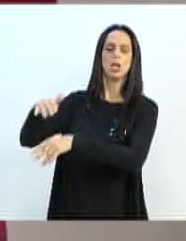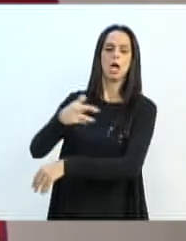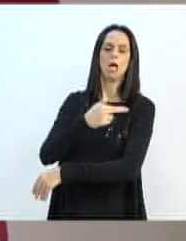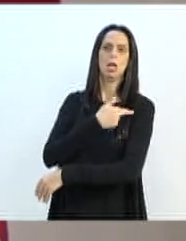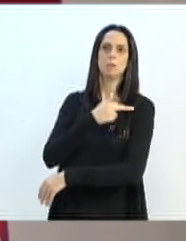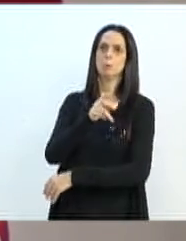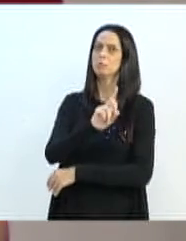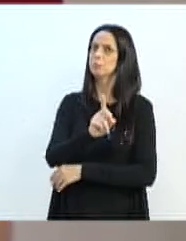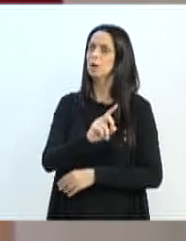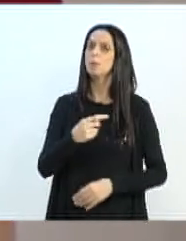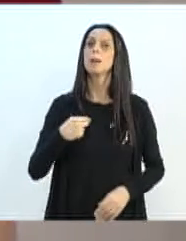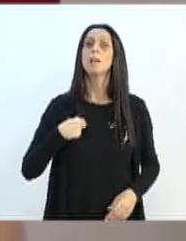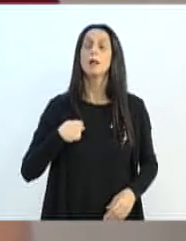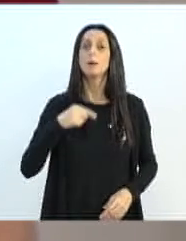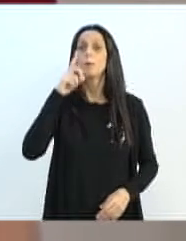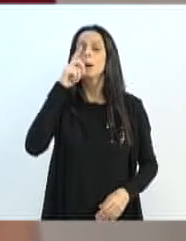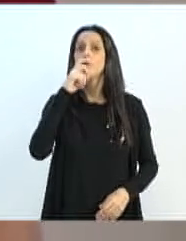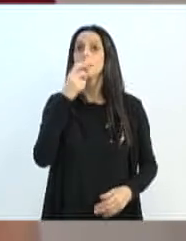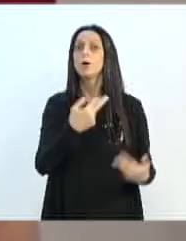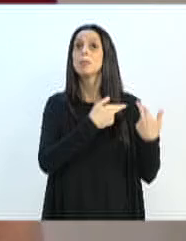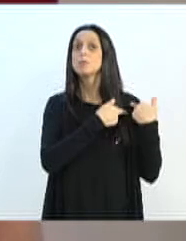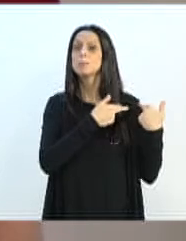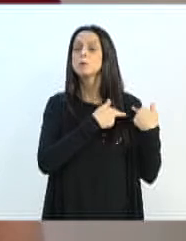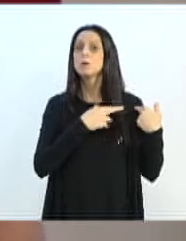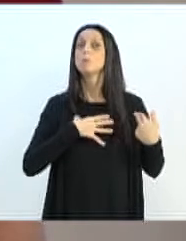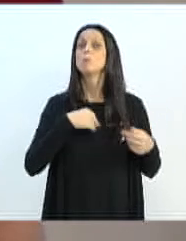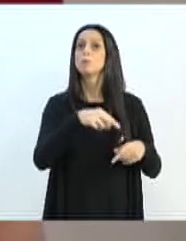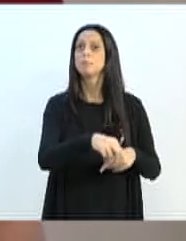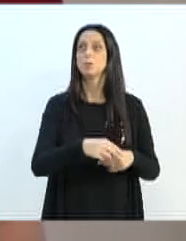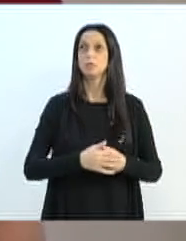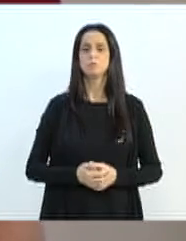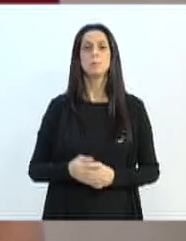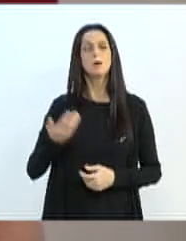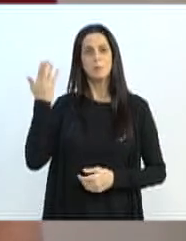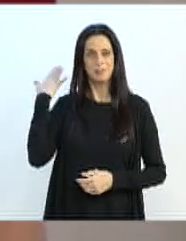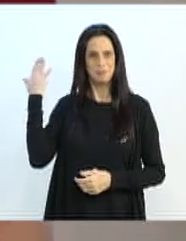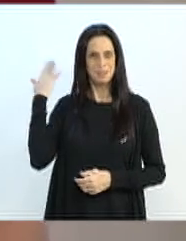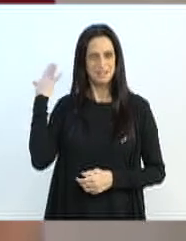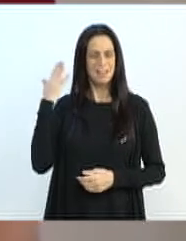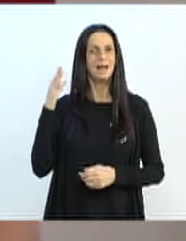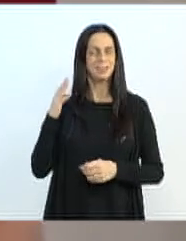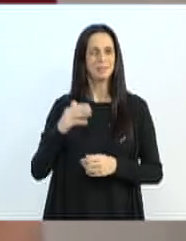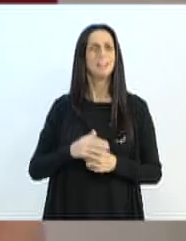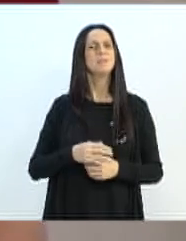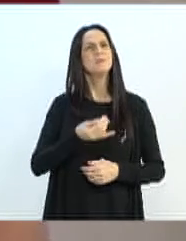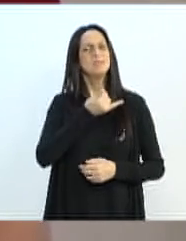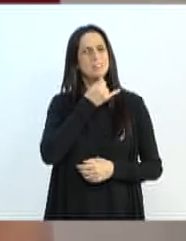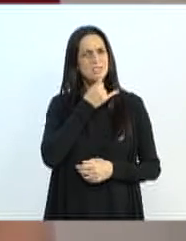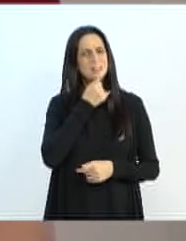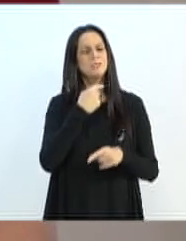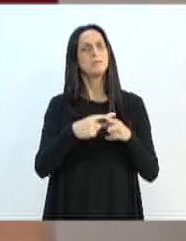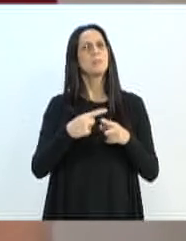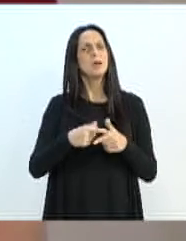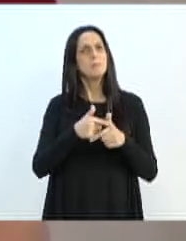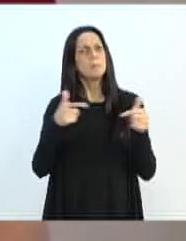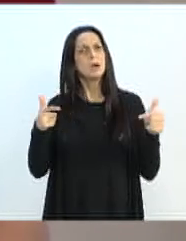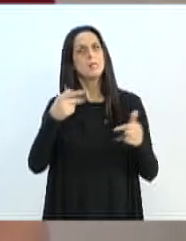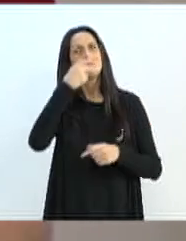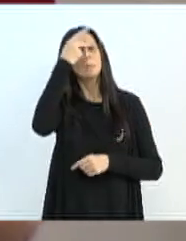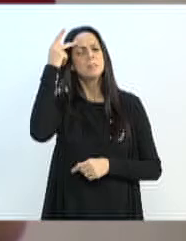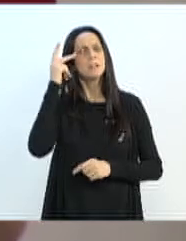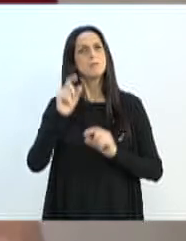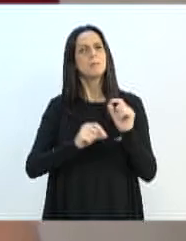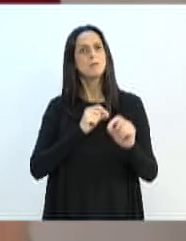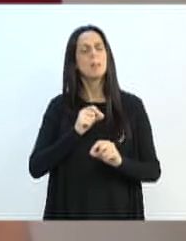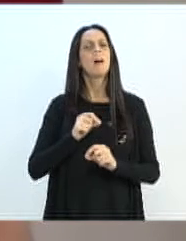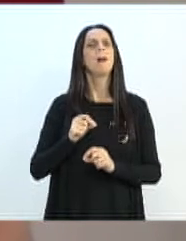Então, com muita pena que eu vi aquele resultado em que muitas pessoas chancelavam a autoridade do poder público sobre seus filhos